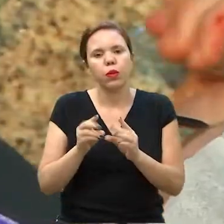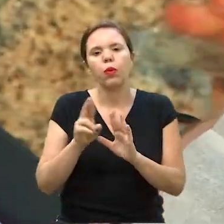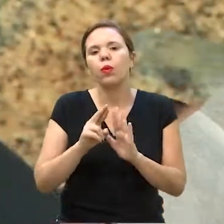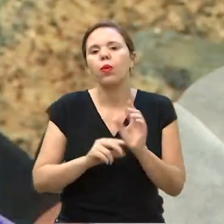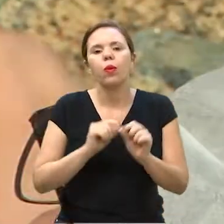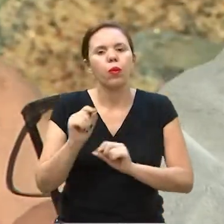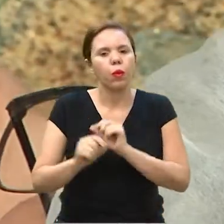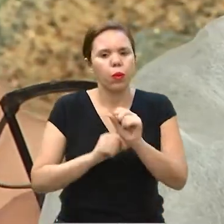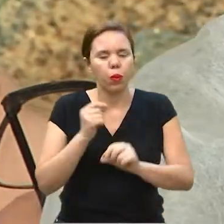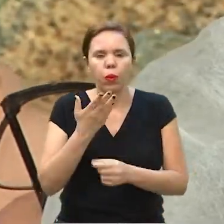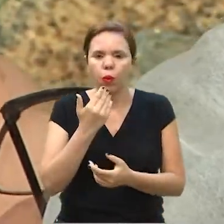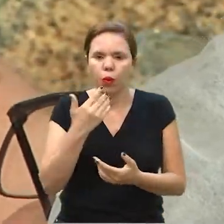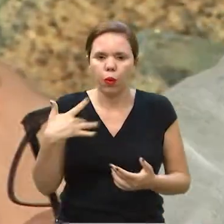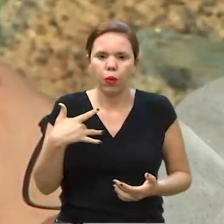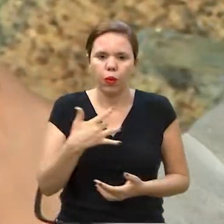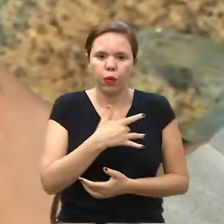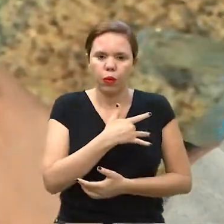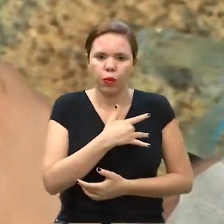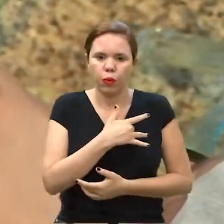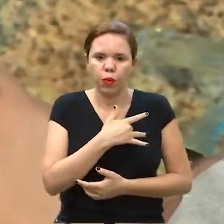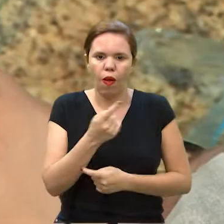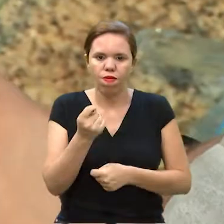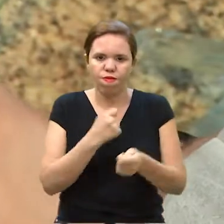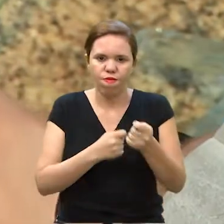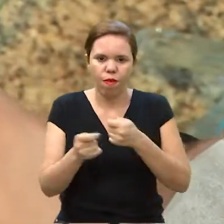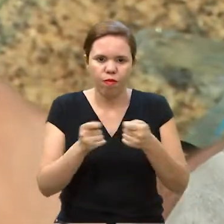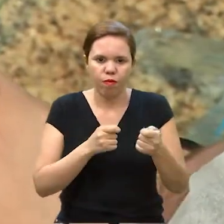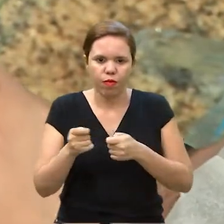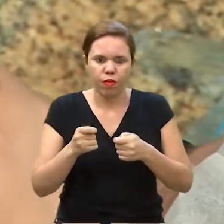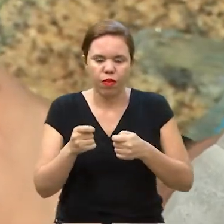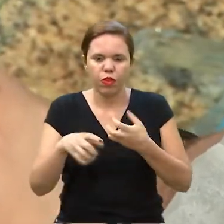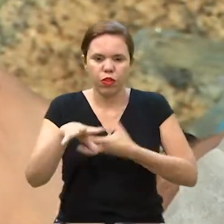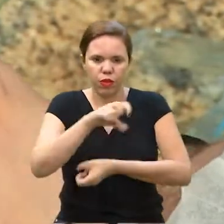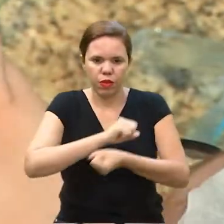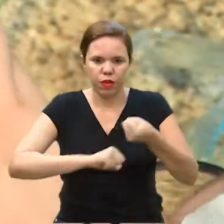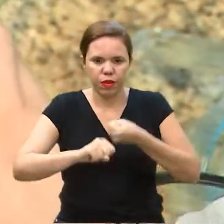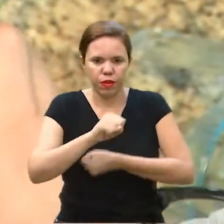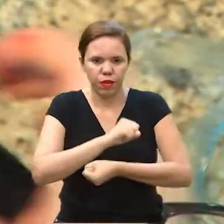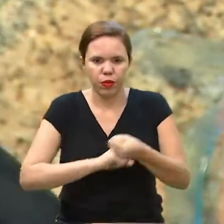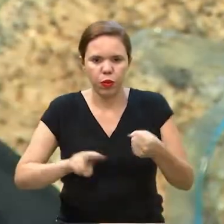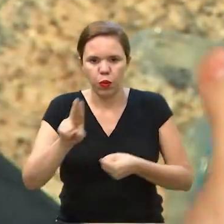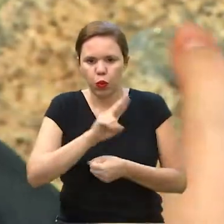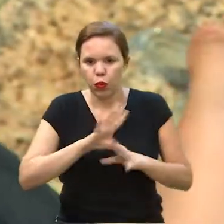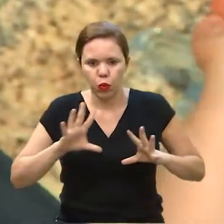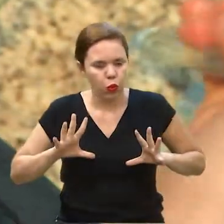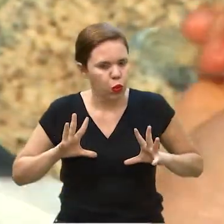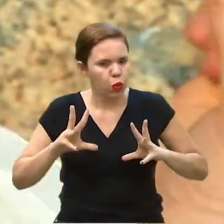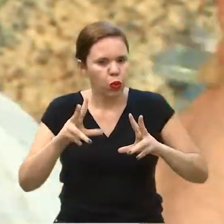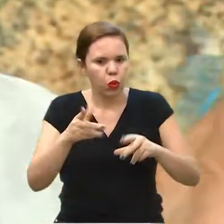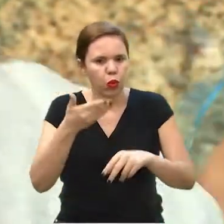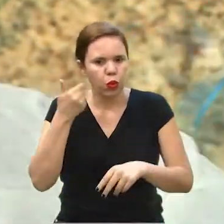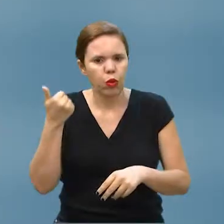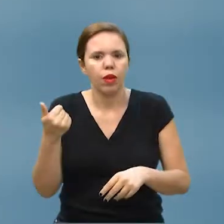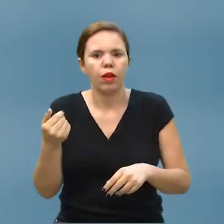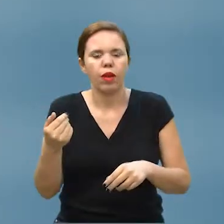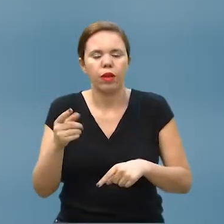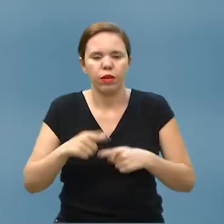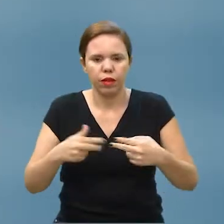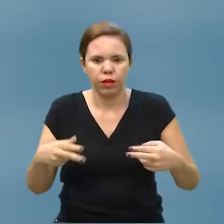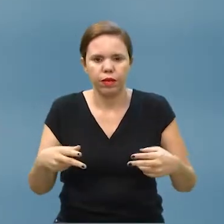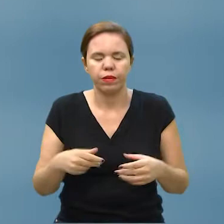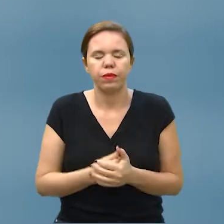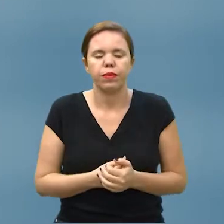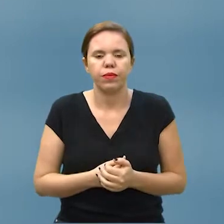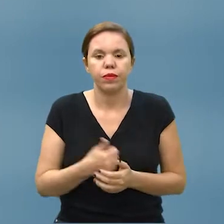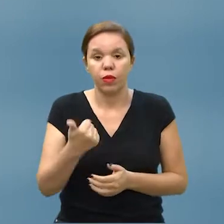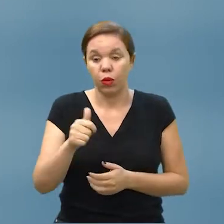critérios: ser alimentação saudável, econômica, sustentável e a utilização integral dos alimentos. 11